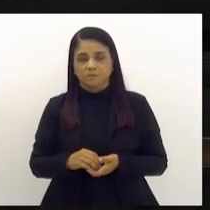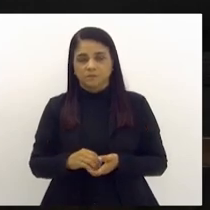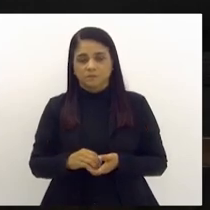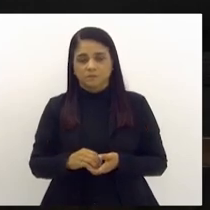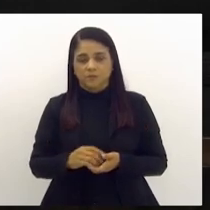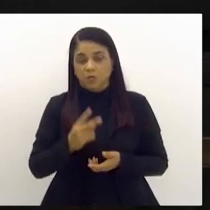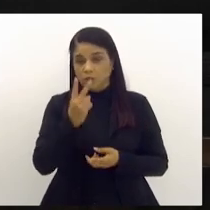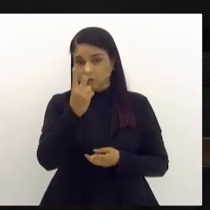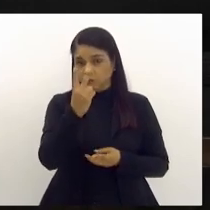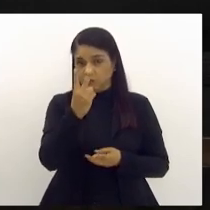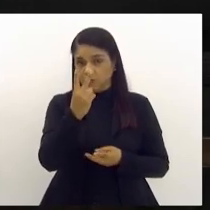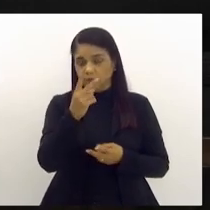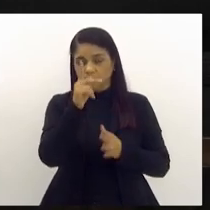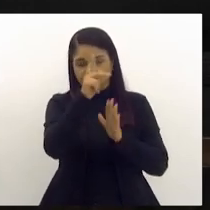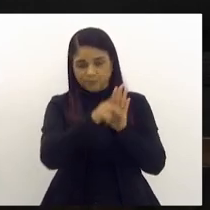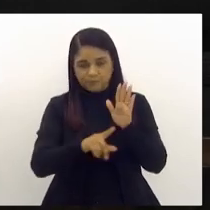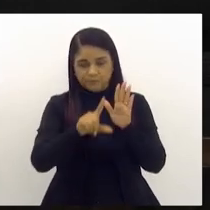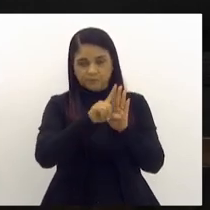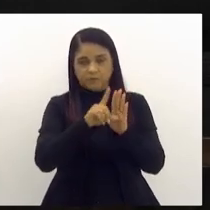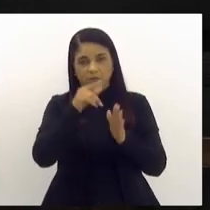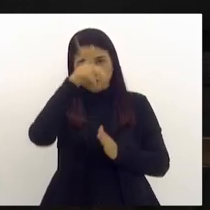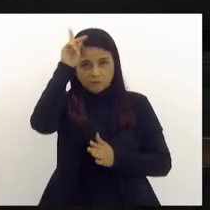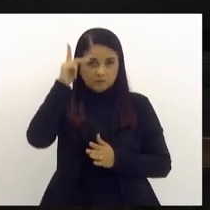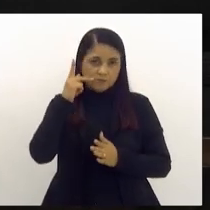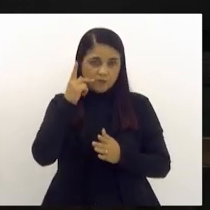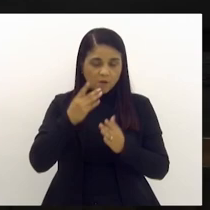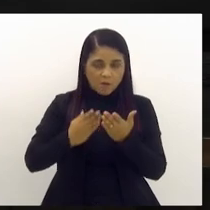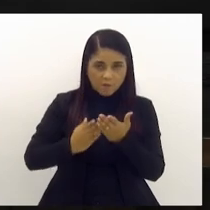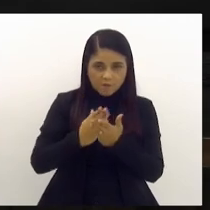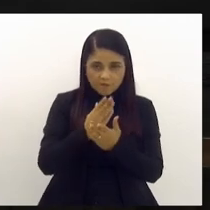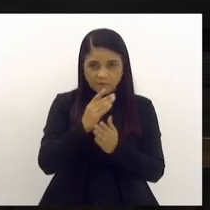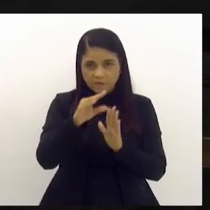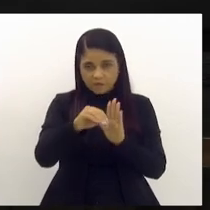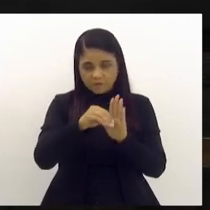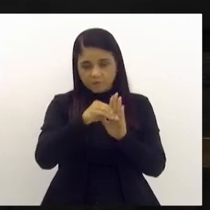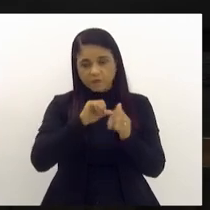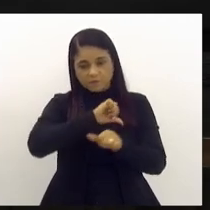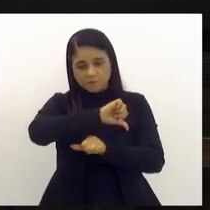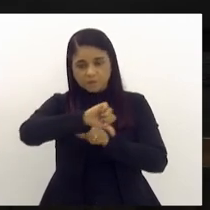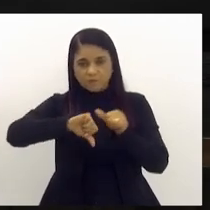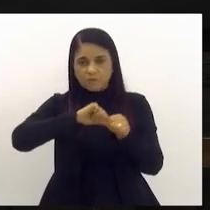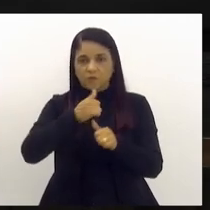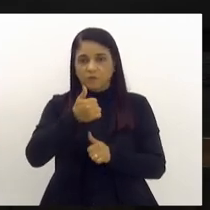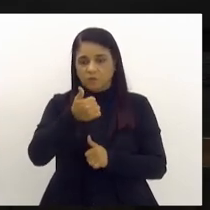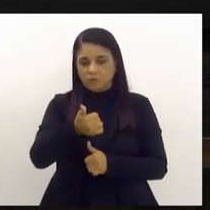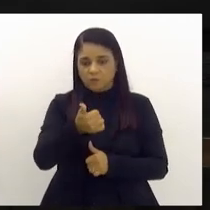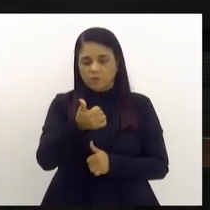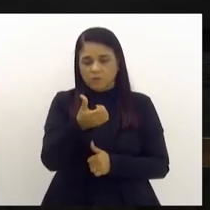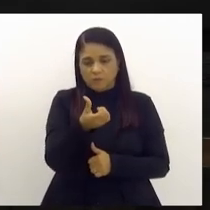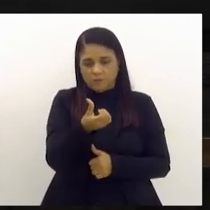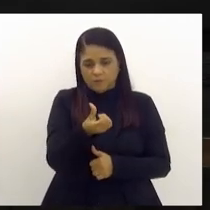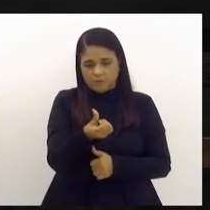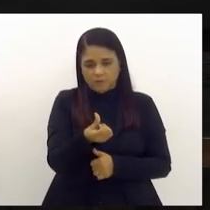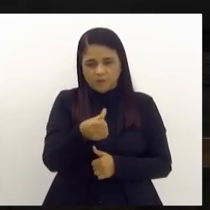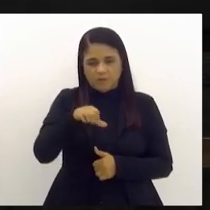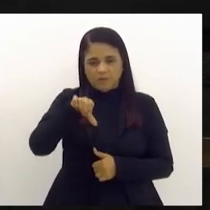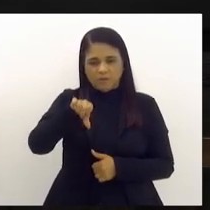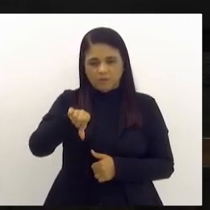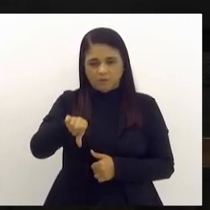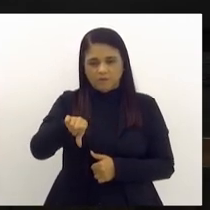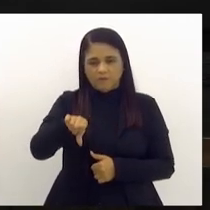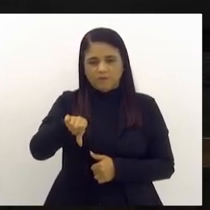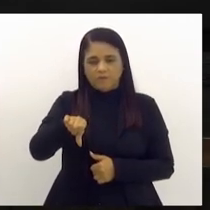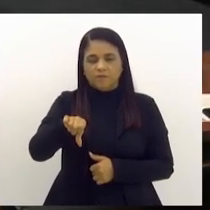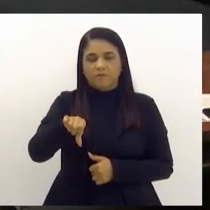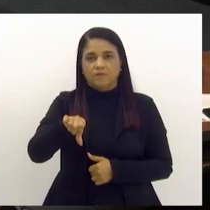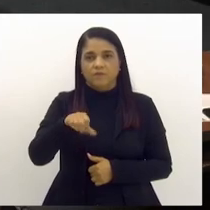dois destaques. O deputado Luiz Paulo, aprovação das emendas modificativas número 629. Só para registrar